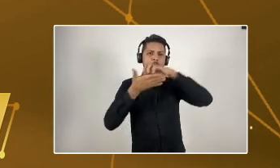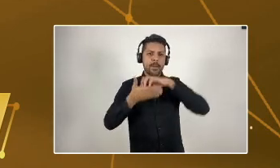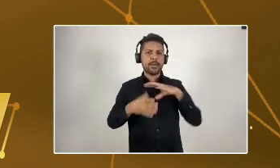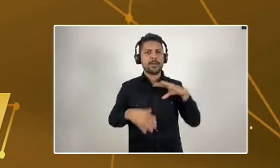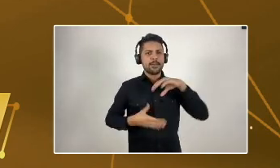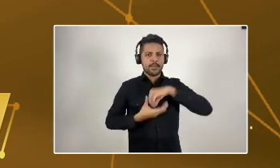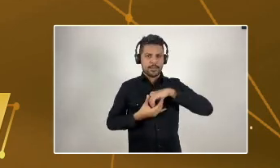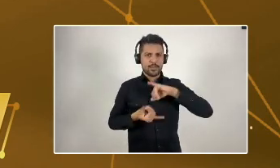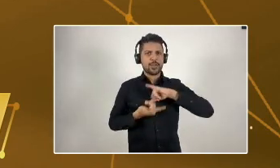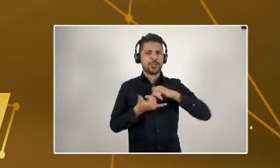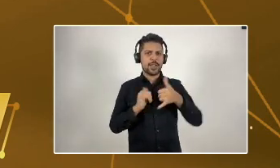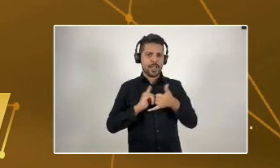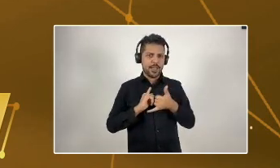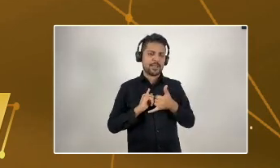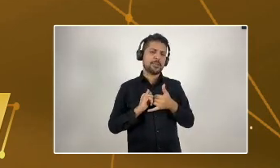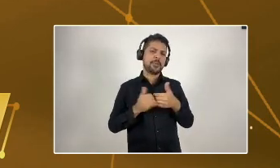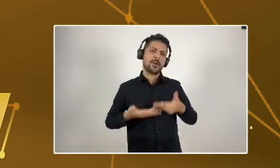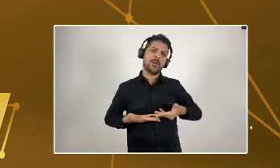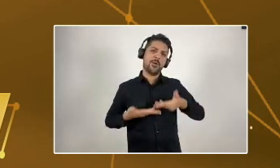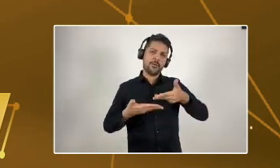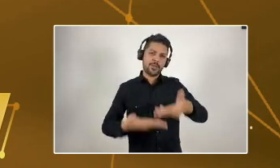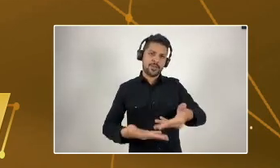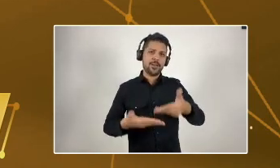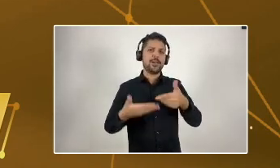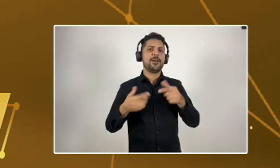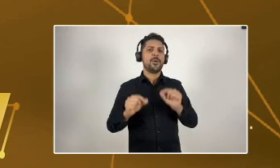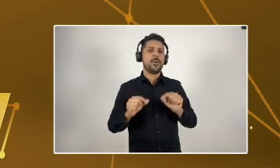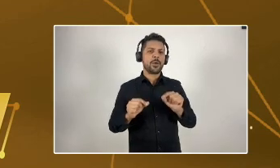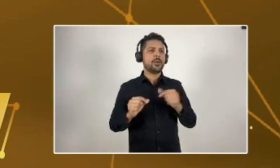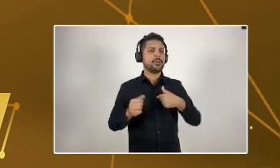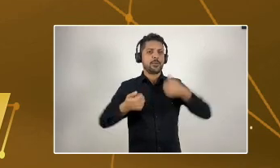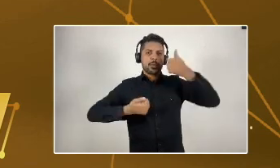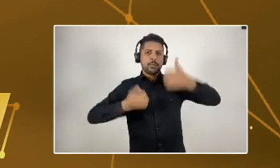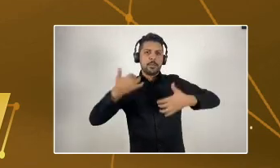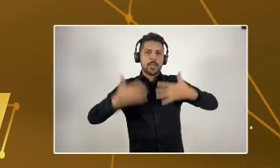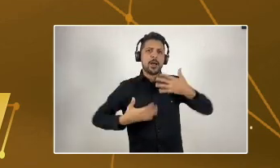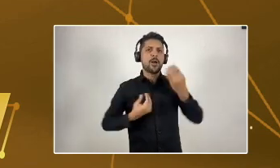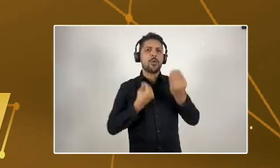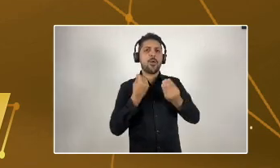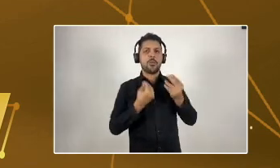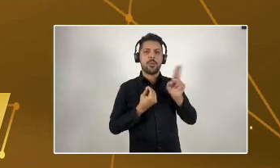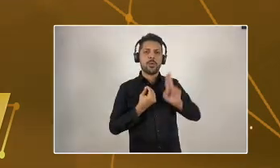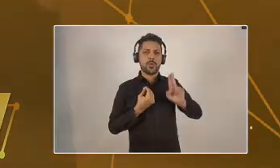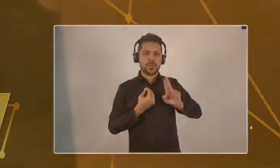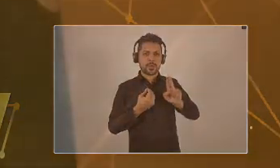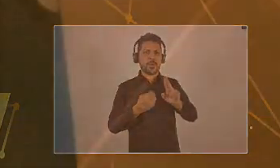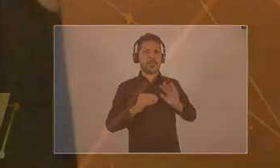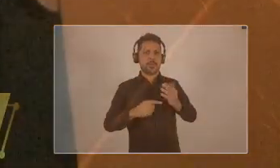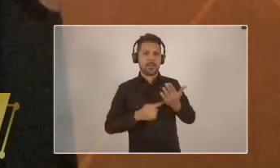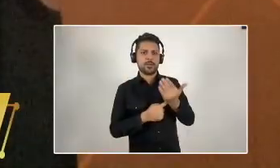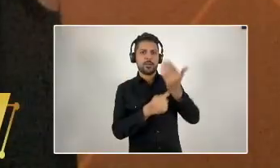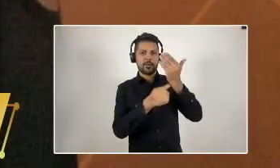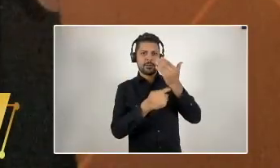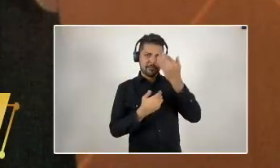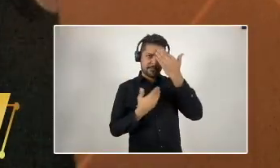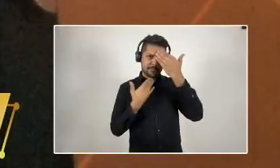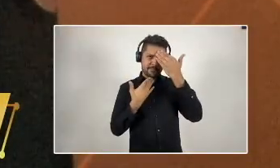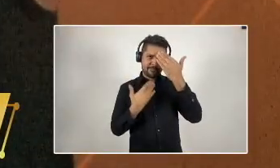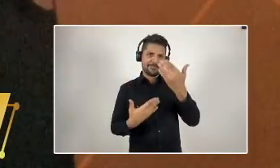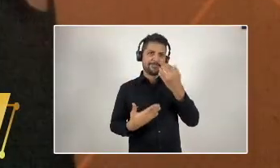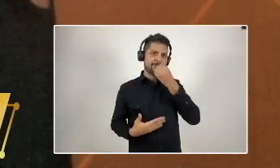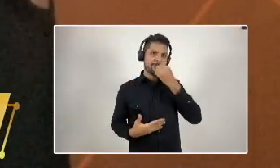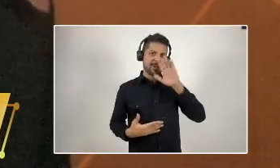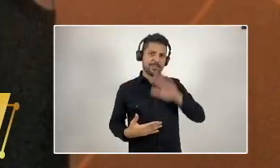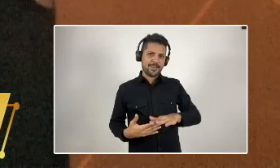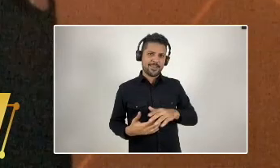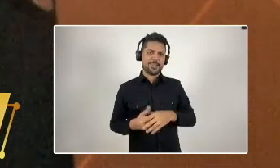convidada a novos desafios, que é o uso dessa ferramenta. Boa tarde, obrigada. Boa tarde,